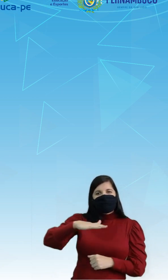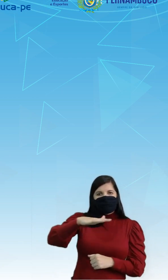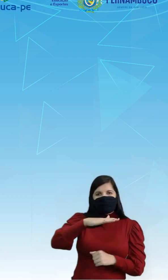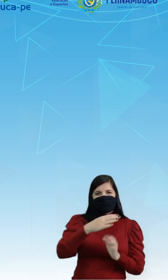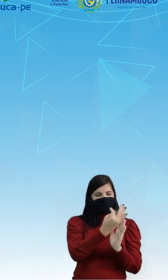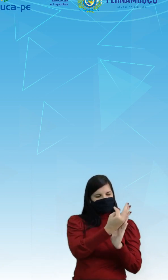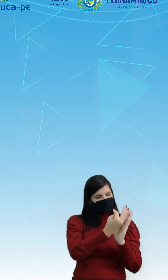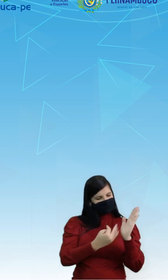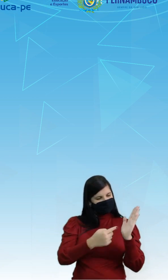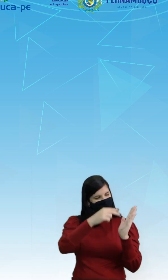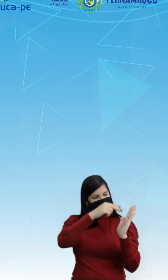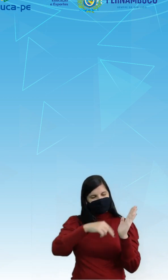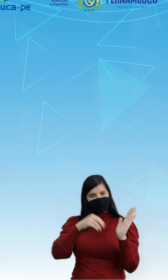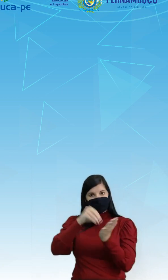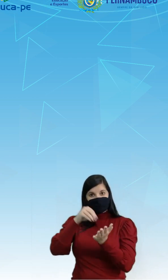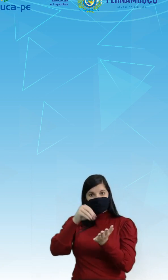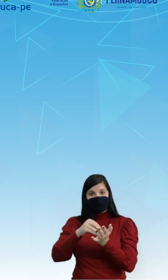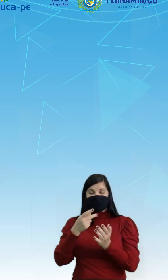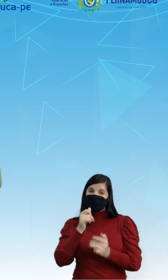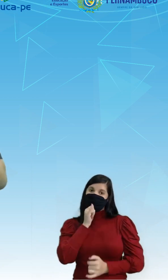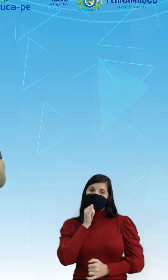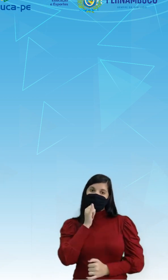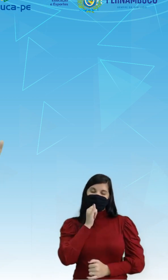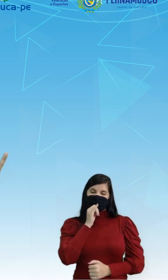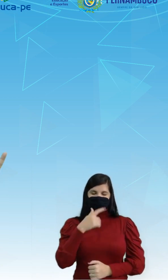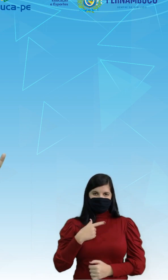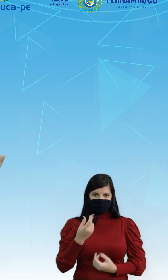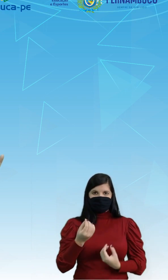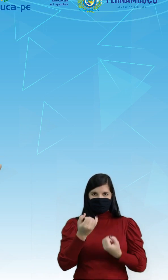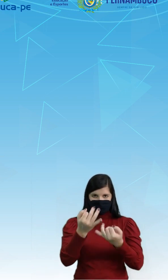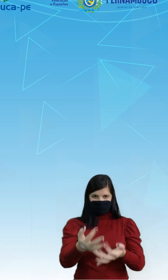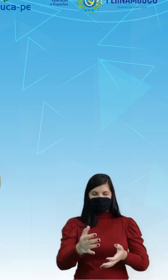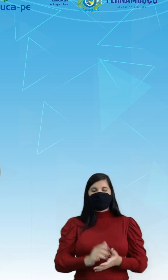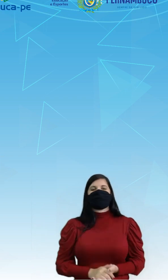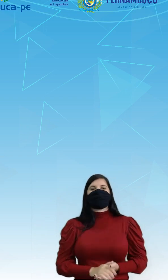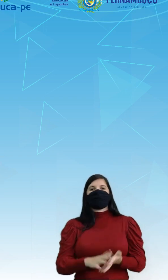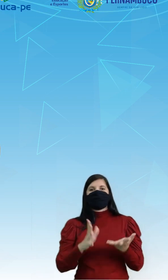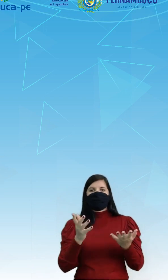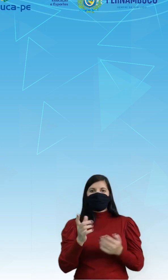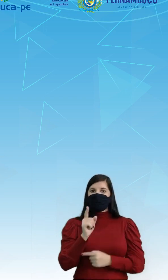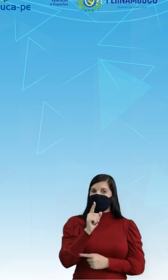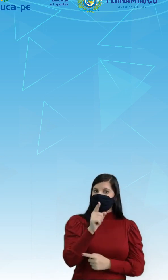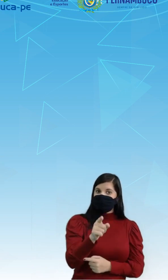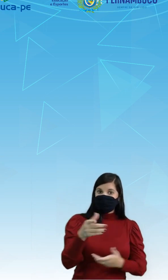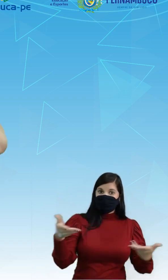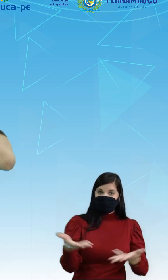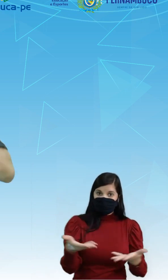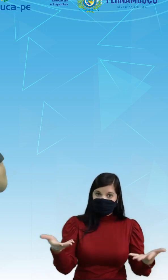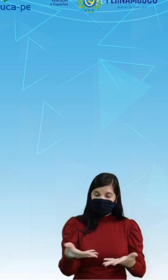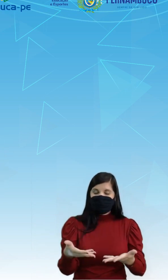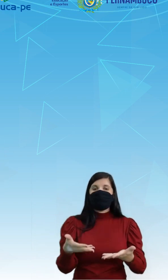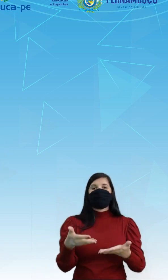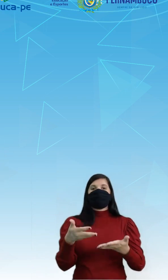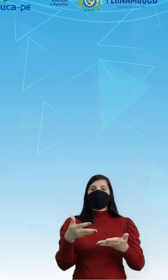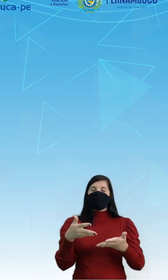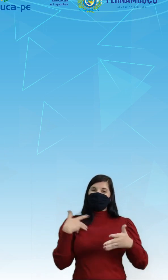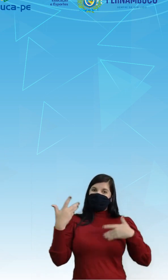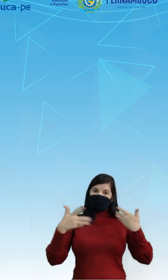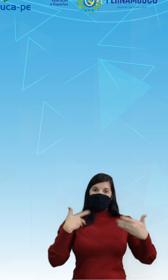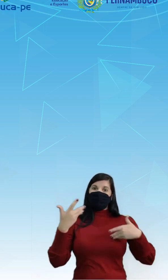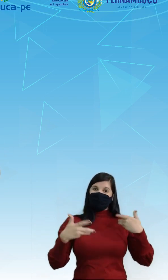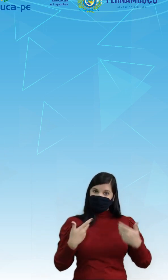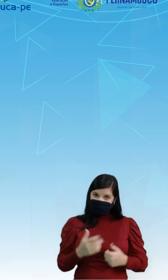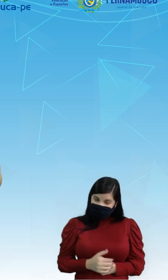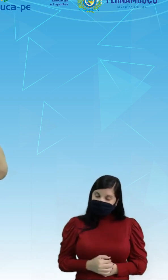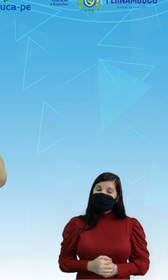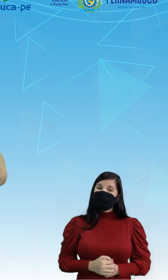texto. Por exemplo, eu posso dar a seguinte frase: mas você hoje está muito animado.